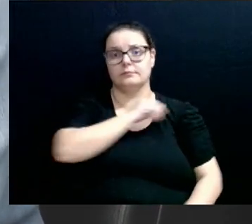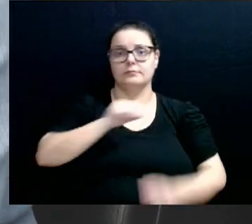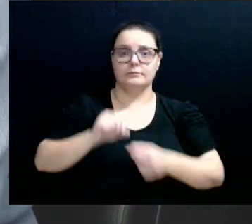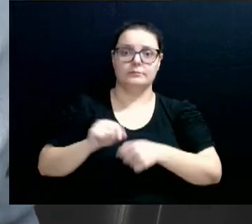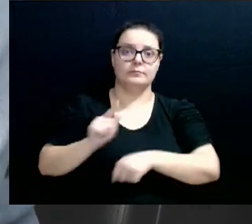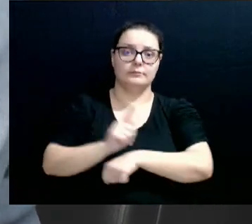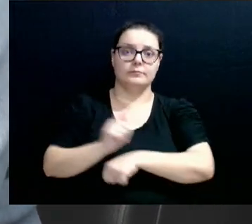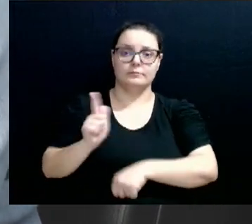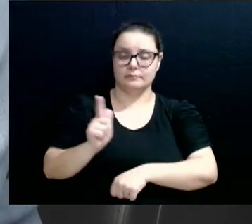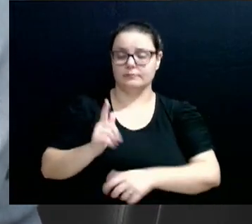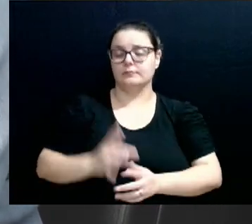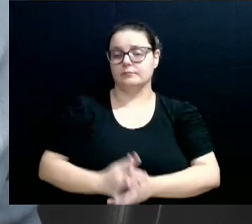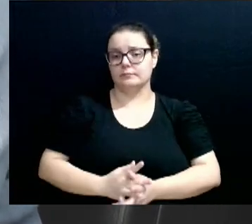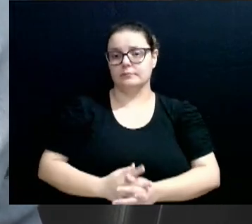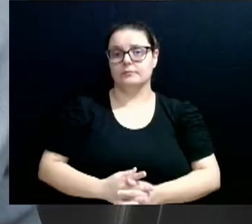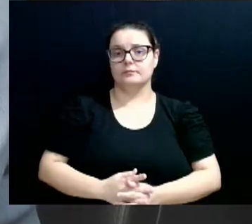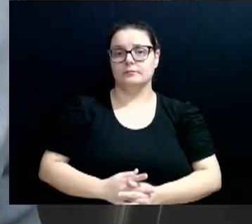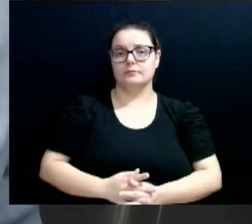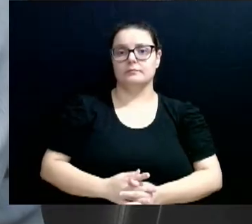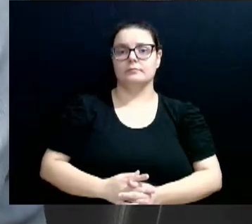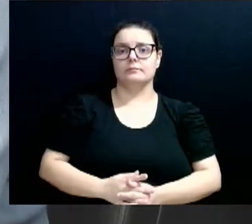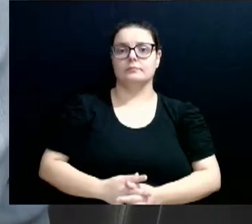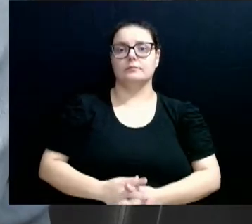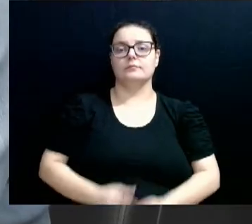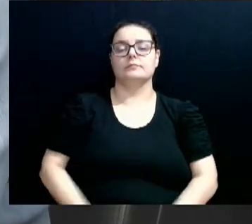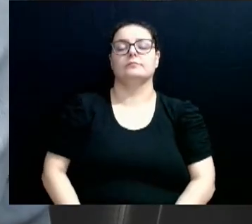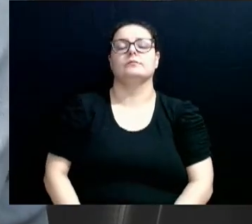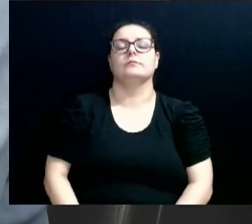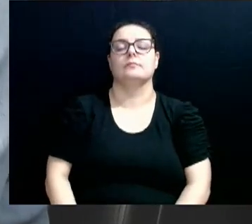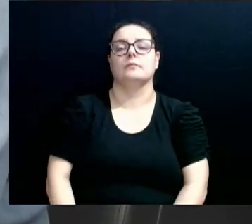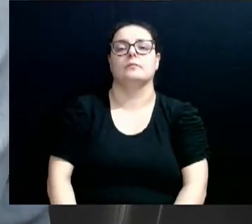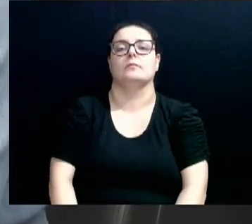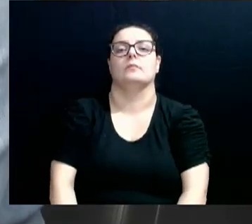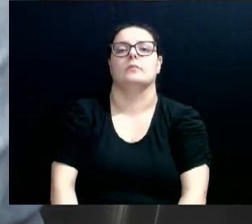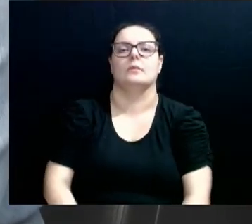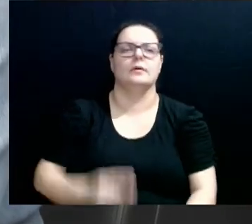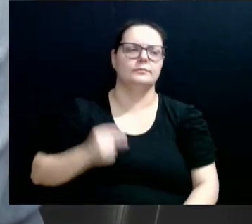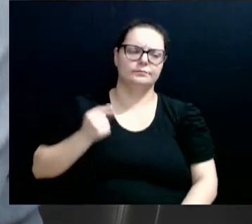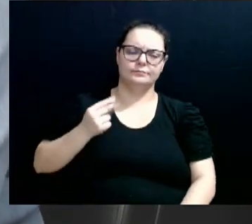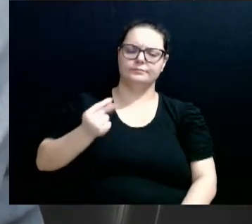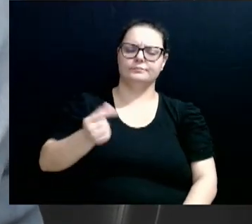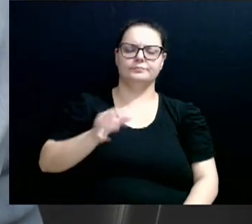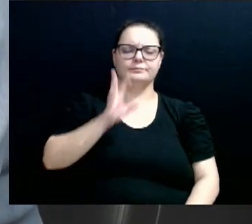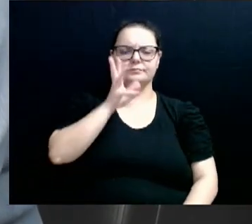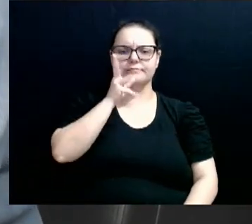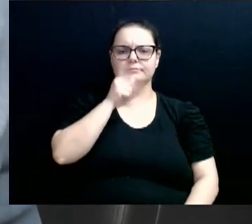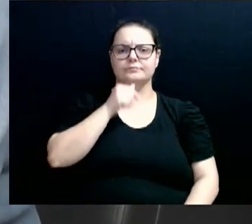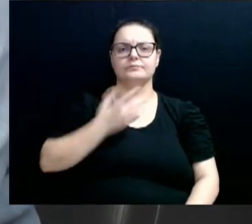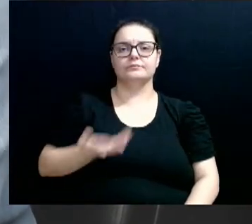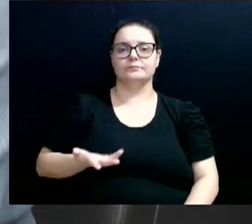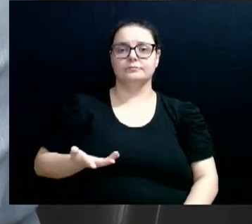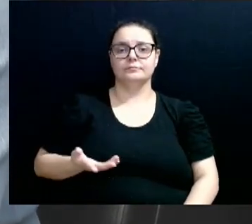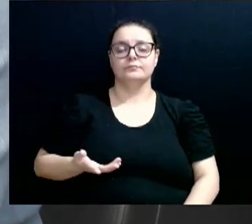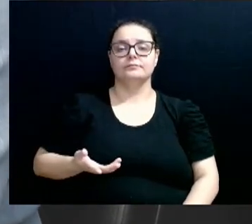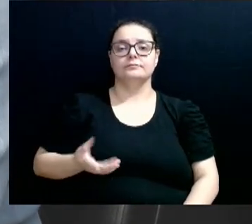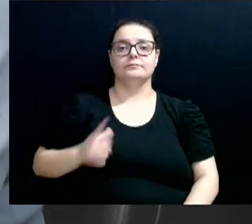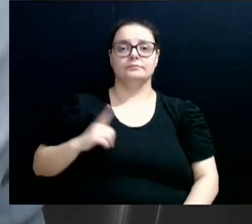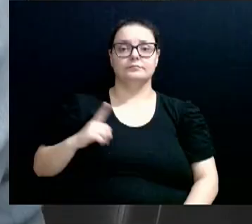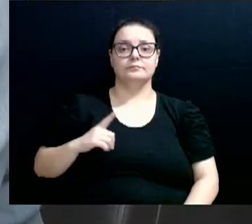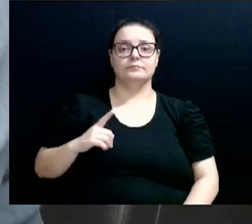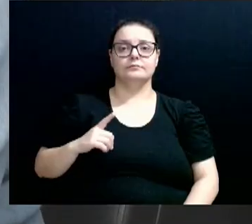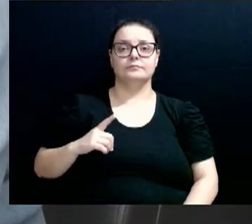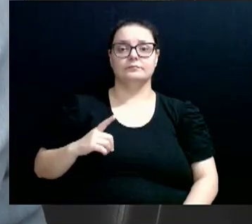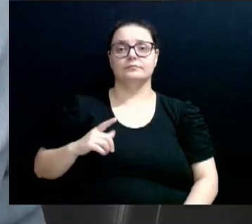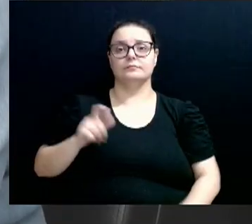pouco tempo que a gente foi ter outros membros da família com graduação, com curso superior, né? Durante muito tempo eu fui o